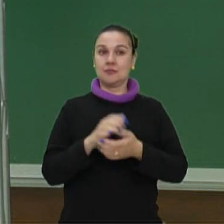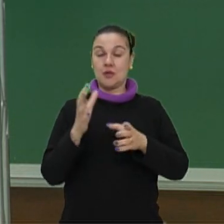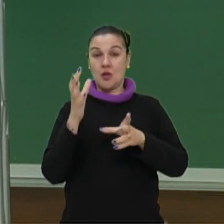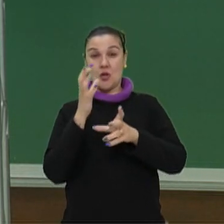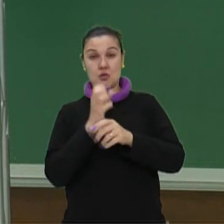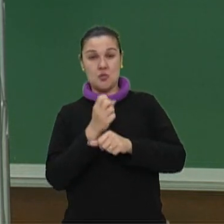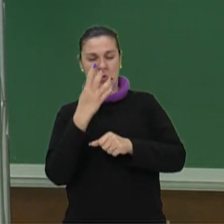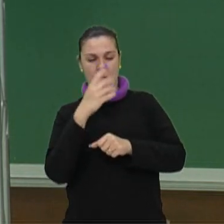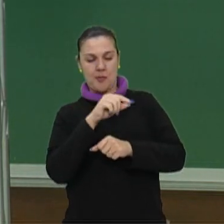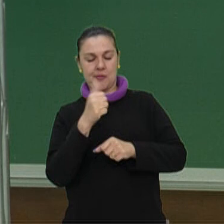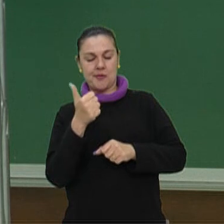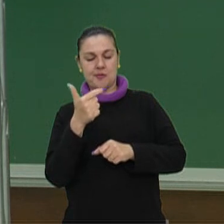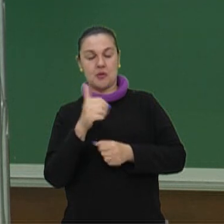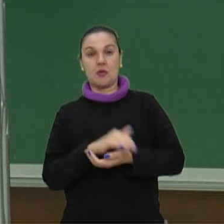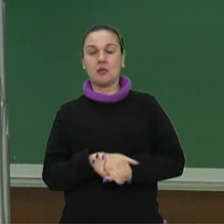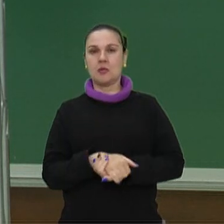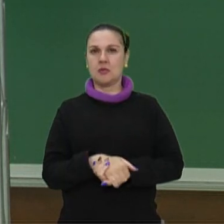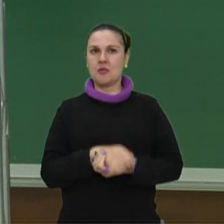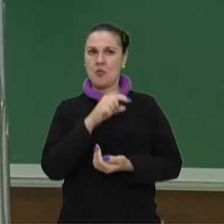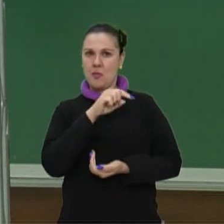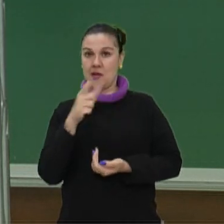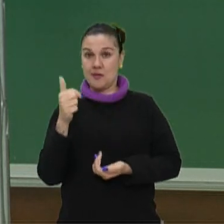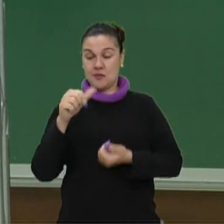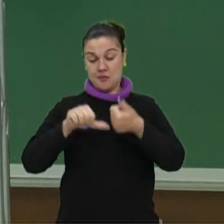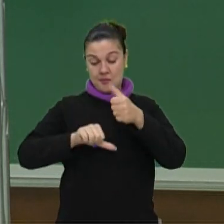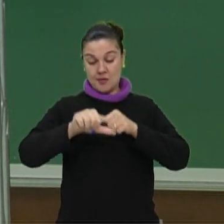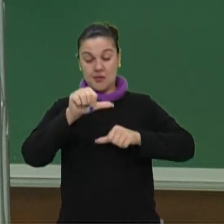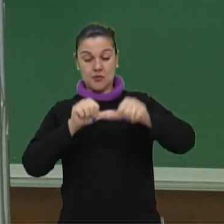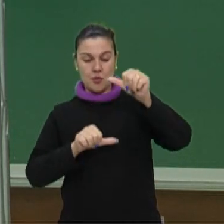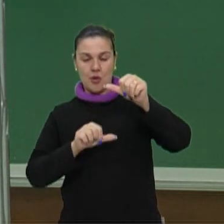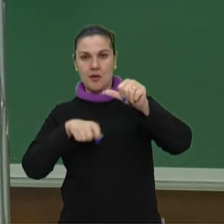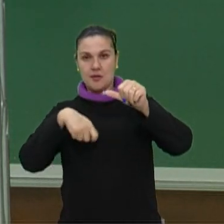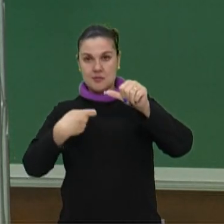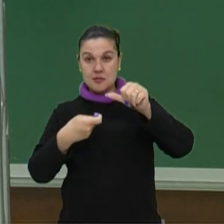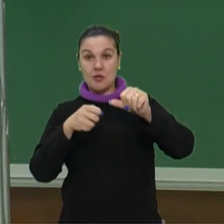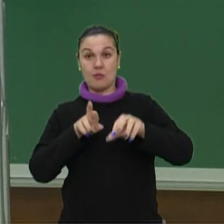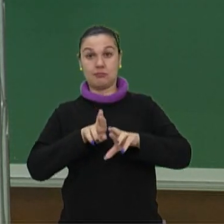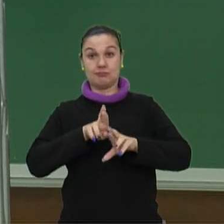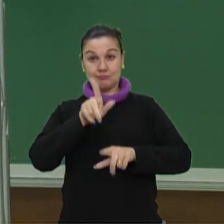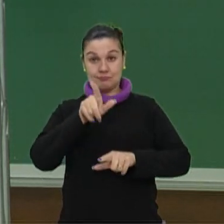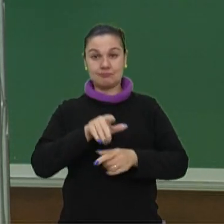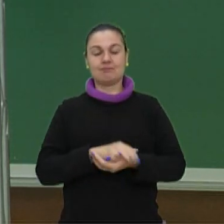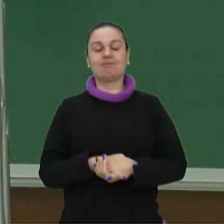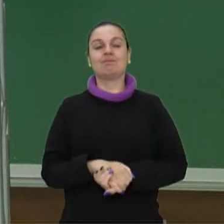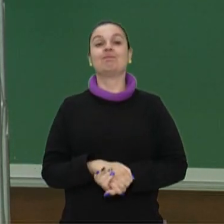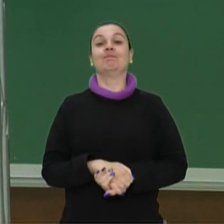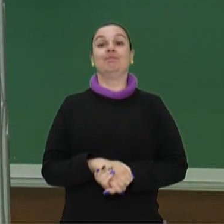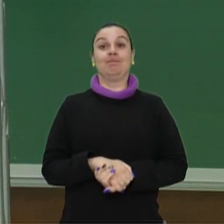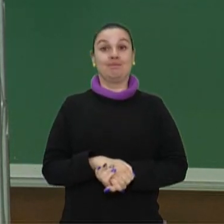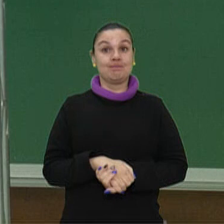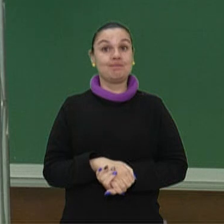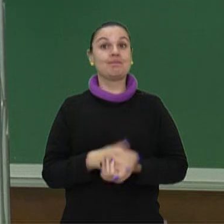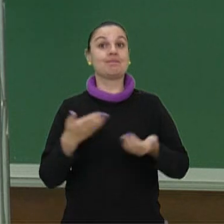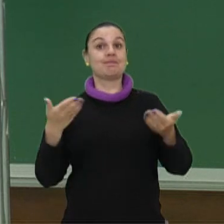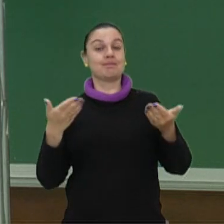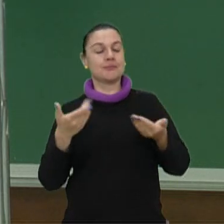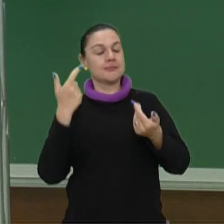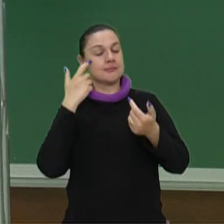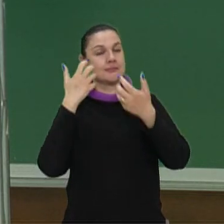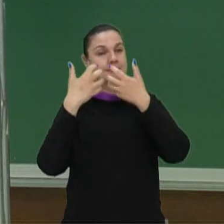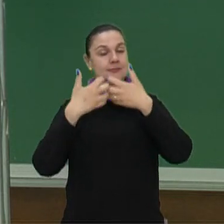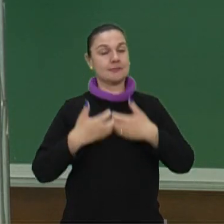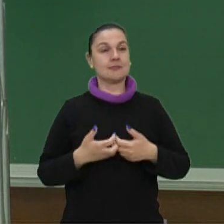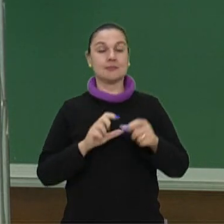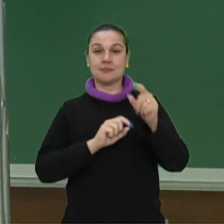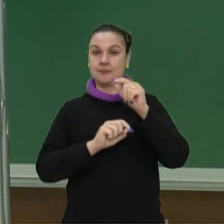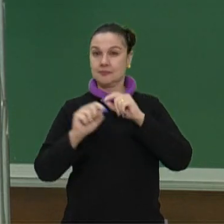4 e o produto menos 12, bom, como o produto é negativo, significa que são 2 números de sinais contrários, né? Então, eu posso pensar em